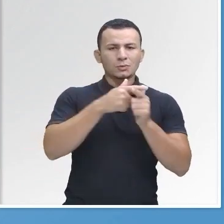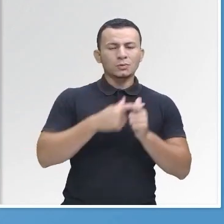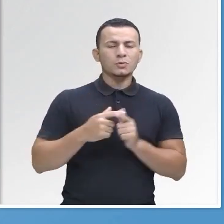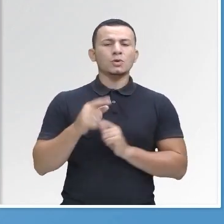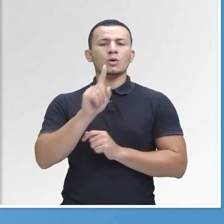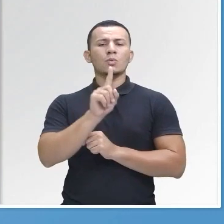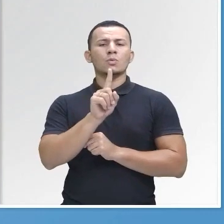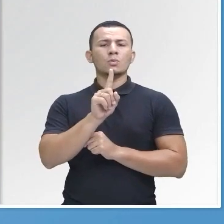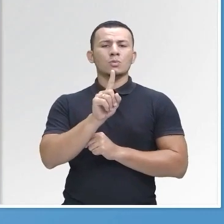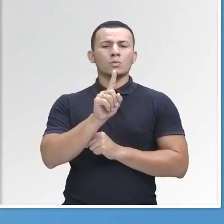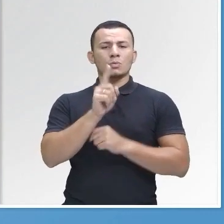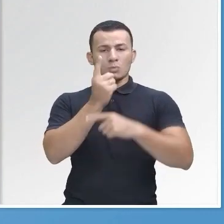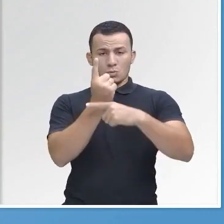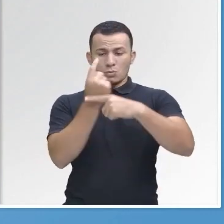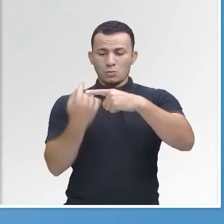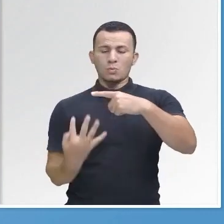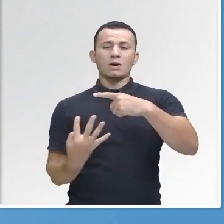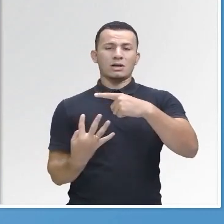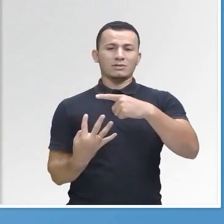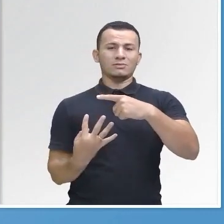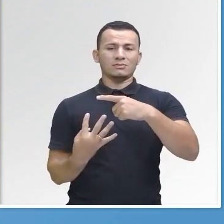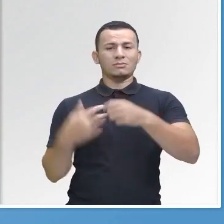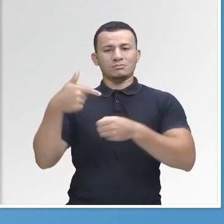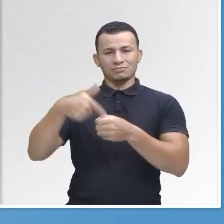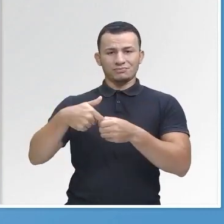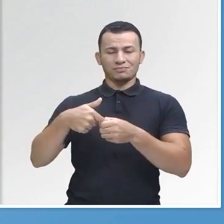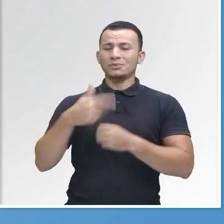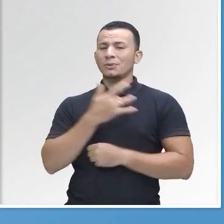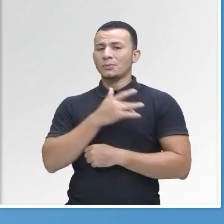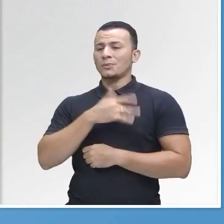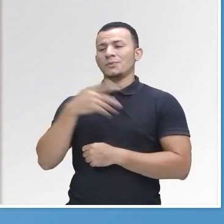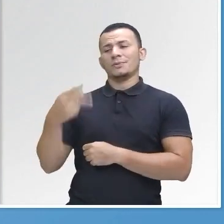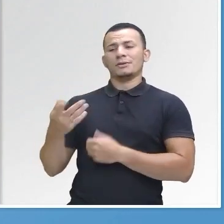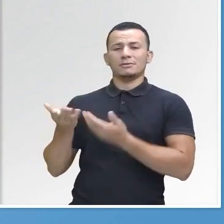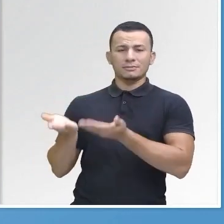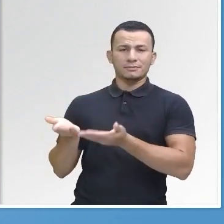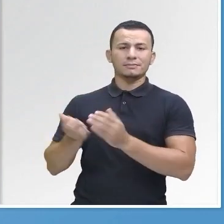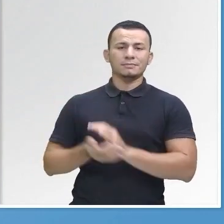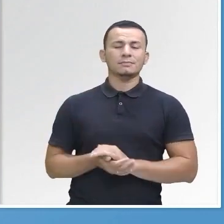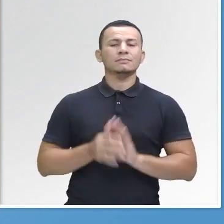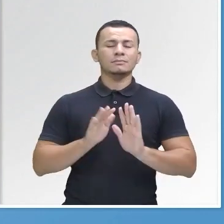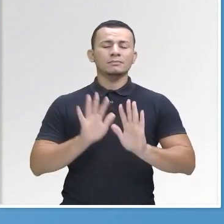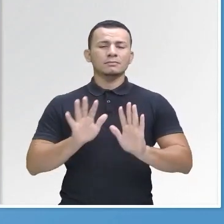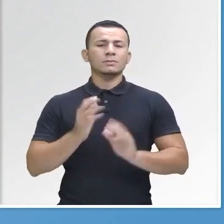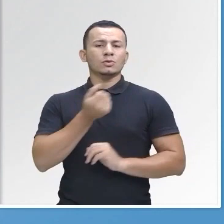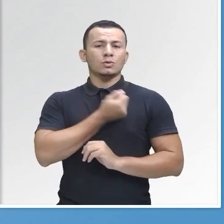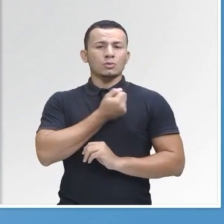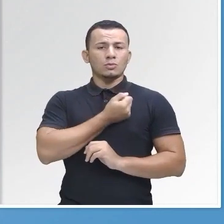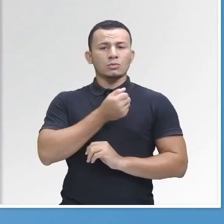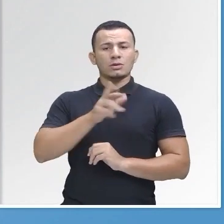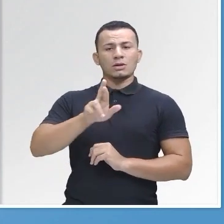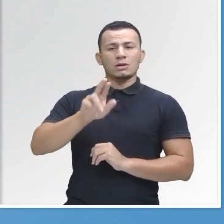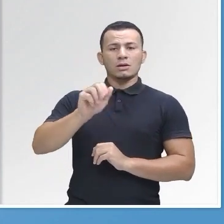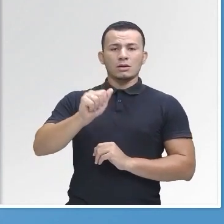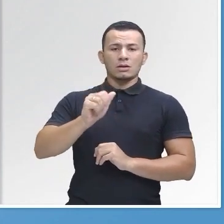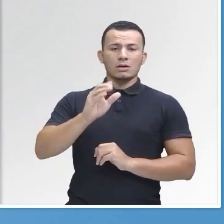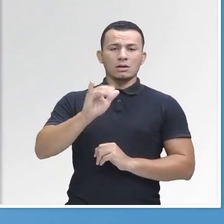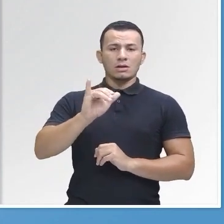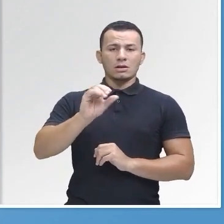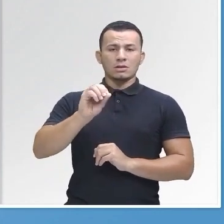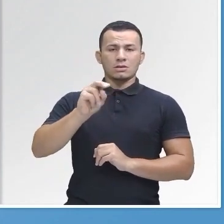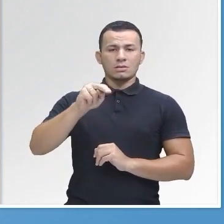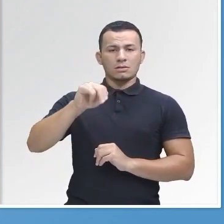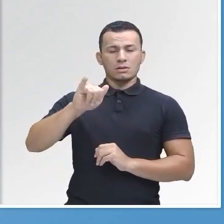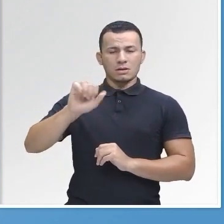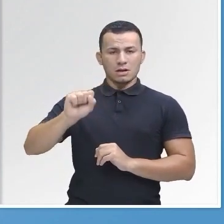sobrou 1/4 do galão dele. Coitado do João, não é verdade? Mas é o seguinte, os números racionais também podem ser vistos através